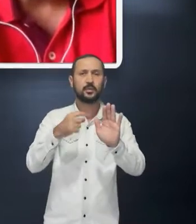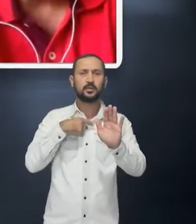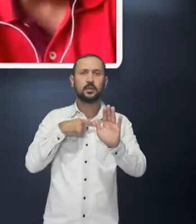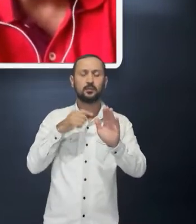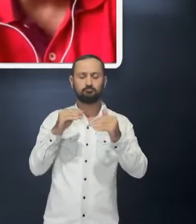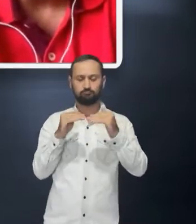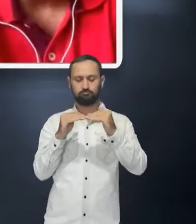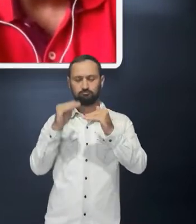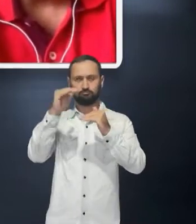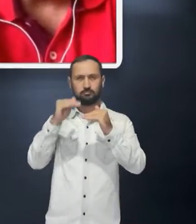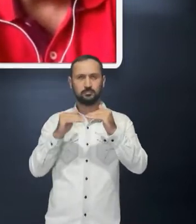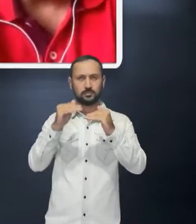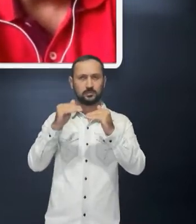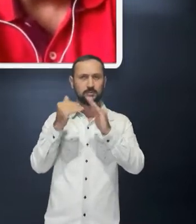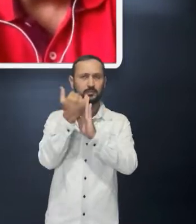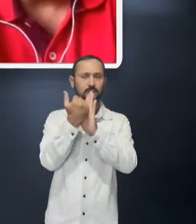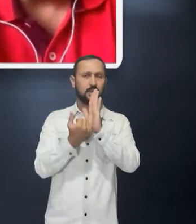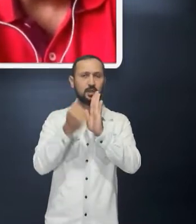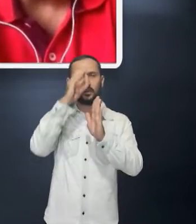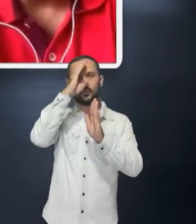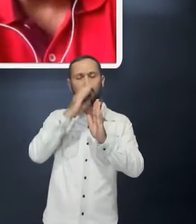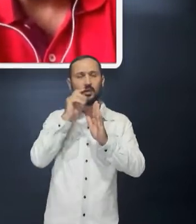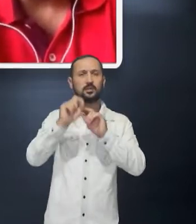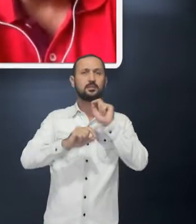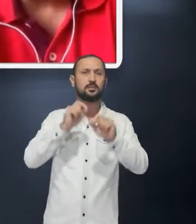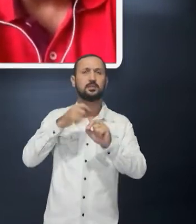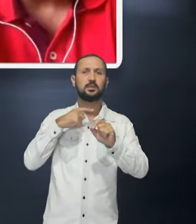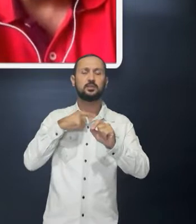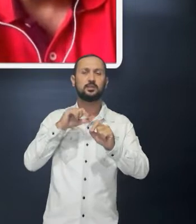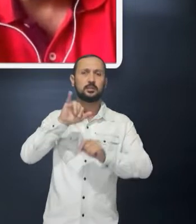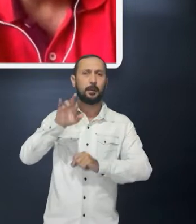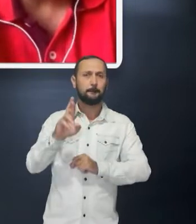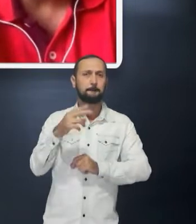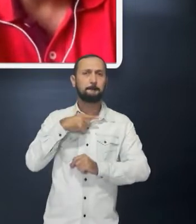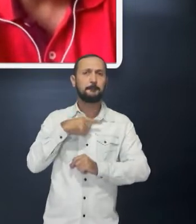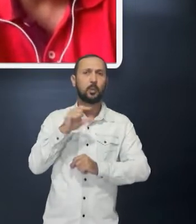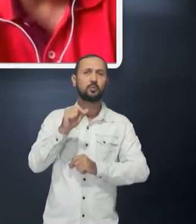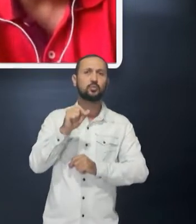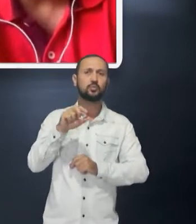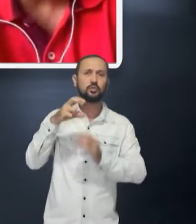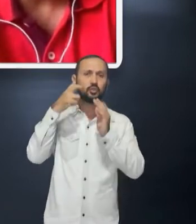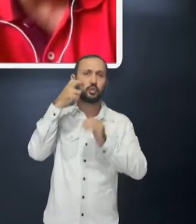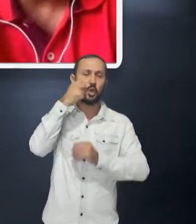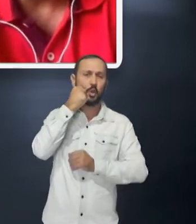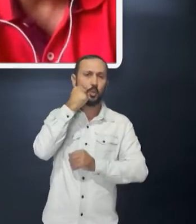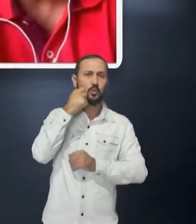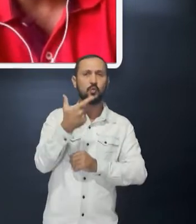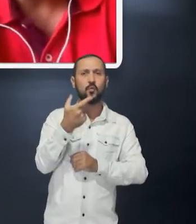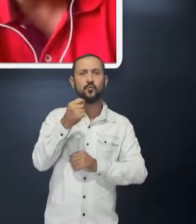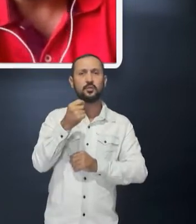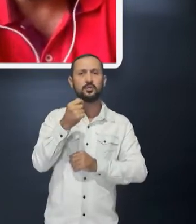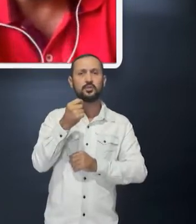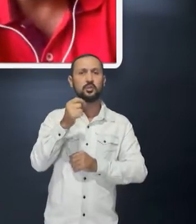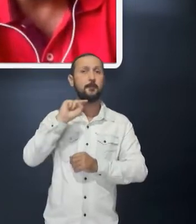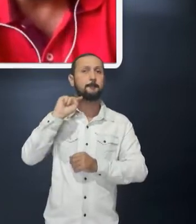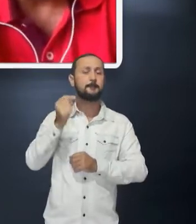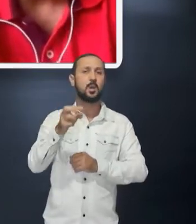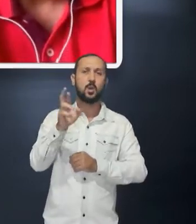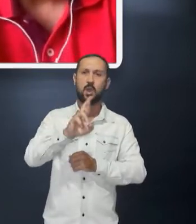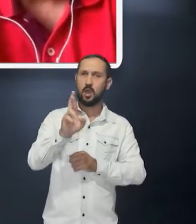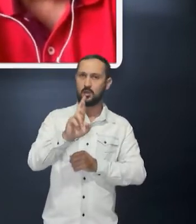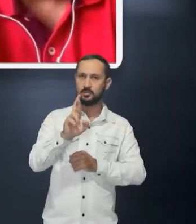de isenção de imposto de renda na distribuição de lucros de R$20 mil por mês, 240 mil